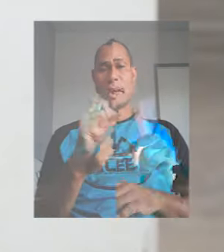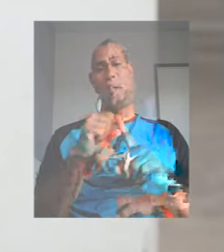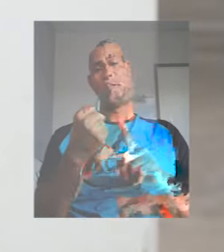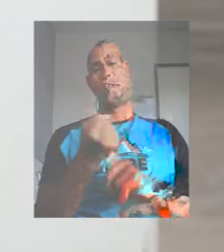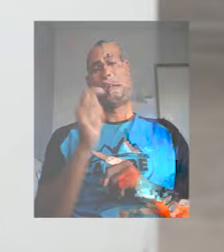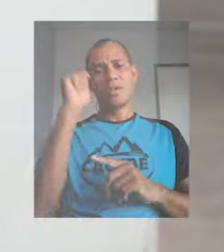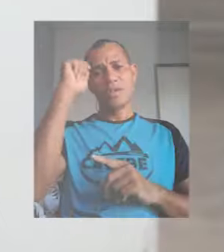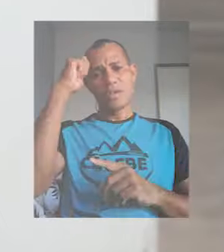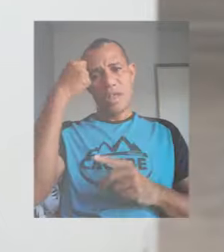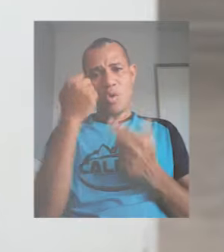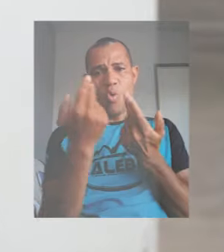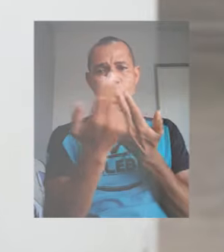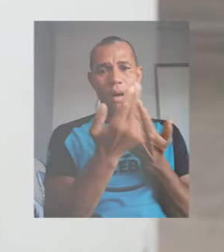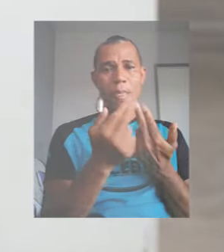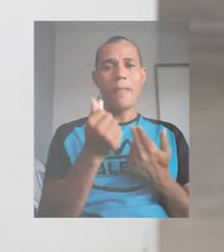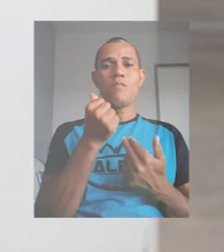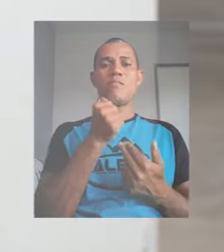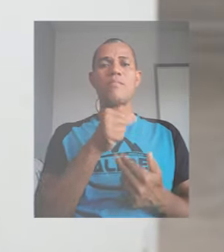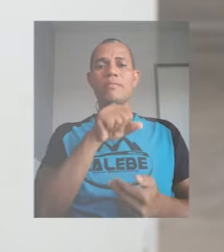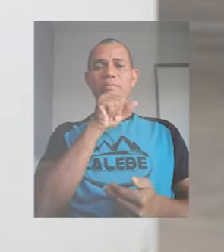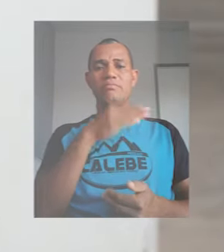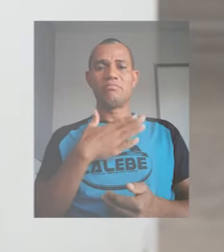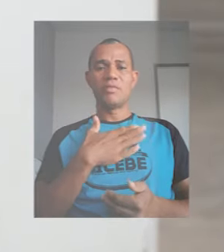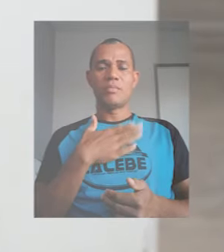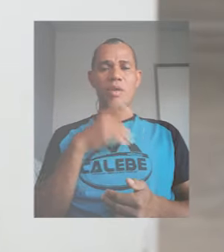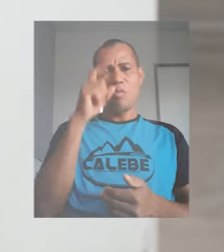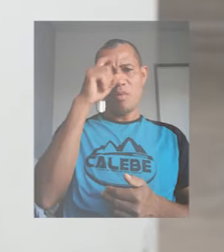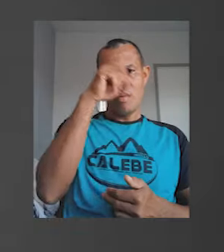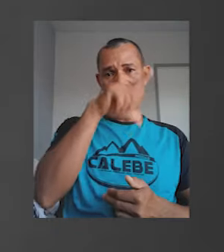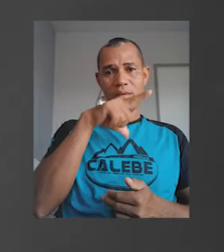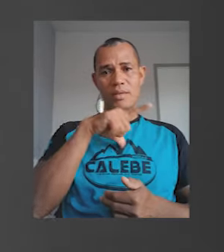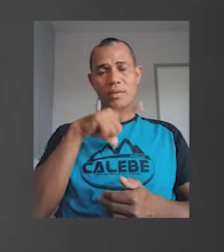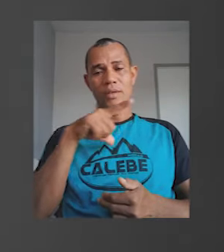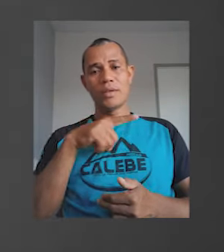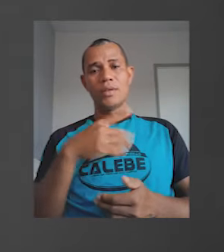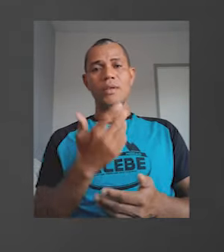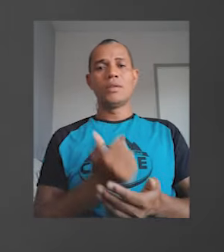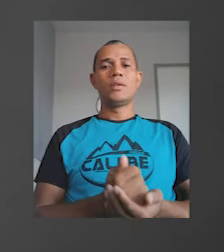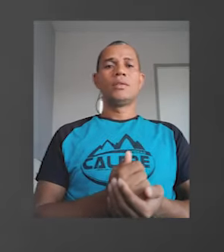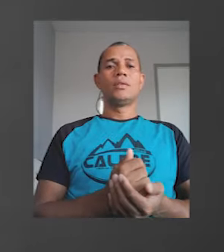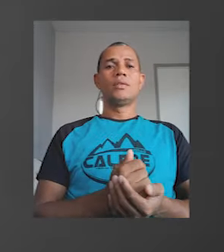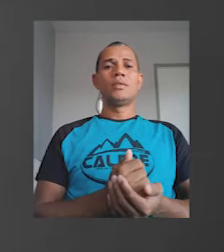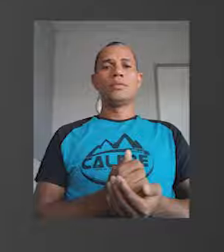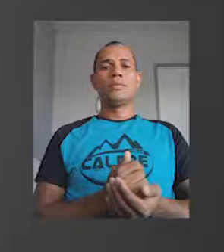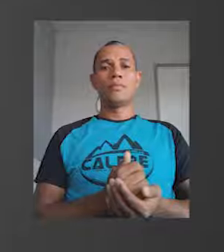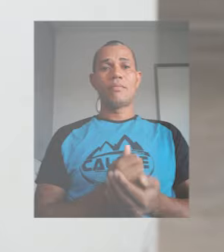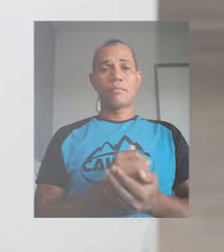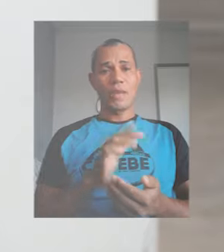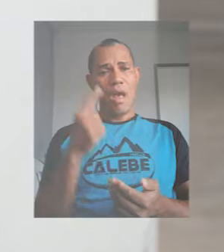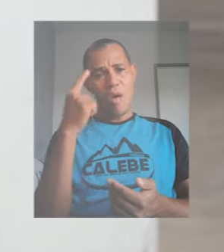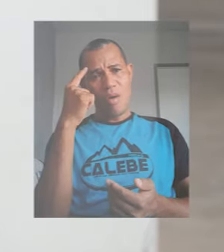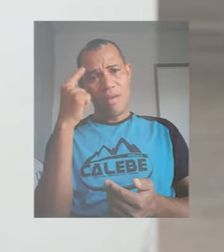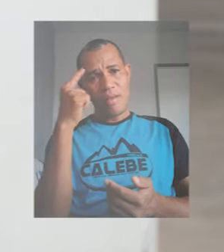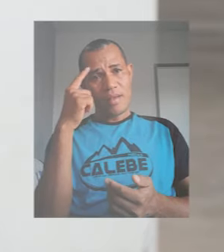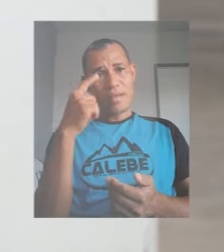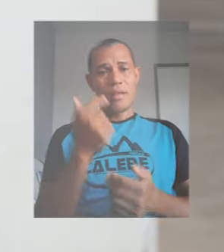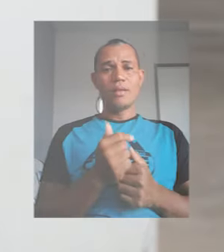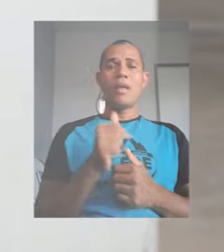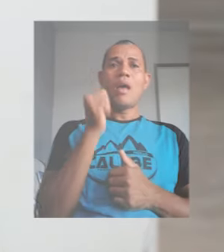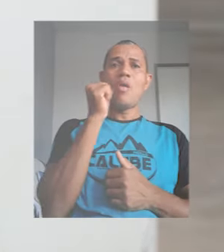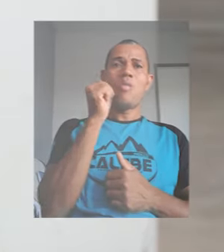mãe, das dificuldades que nós encontramos, para além destas que o patriarcado e essa ideia